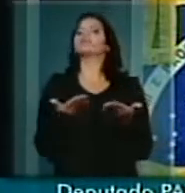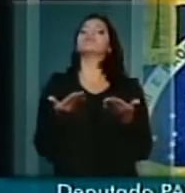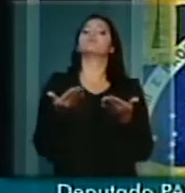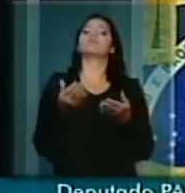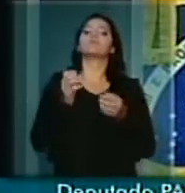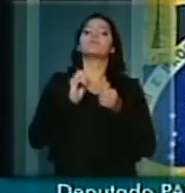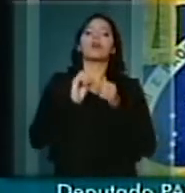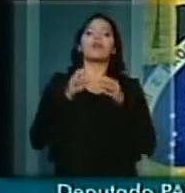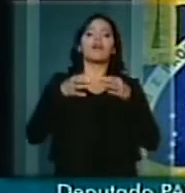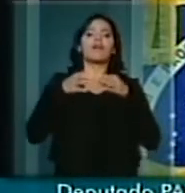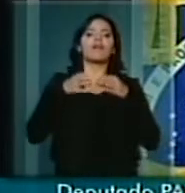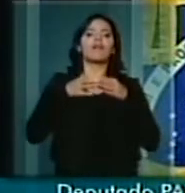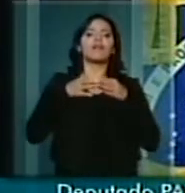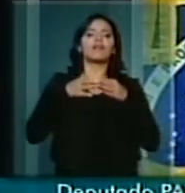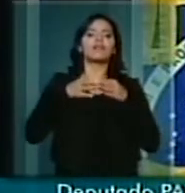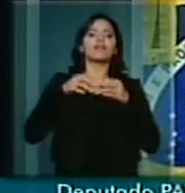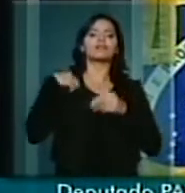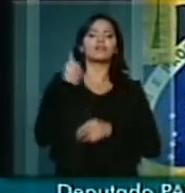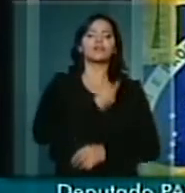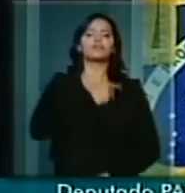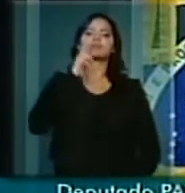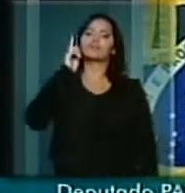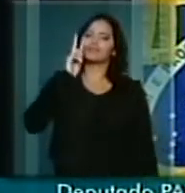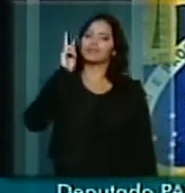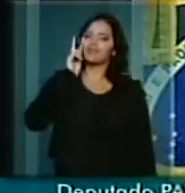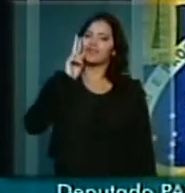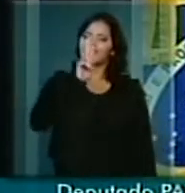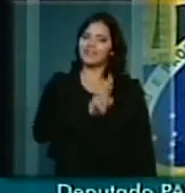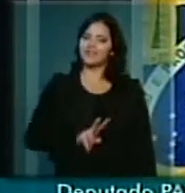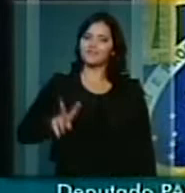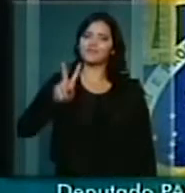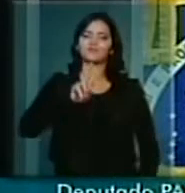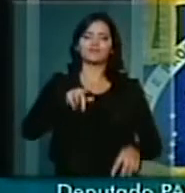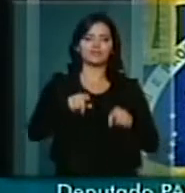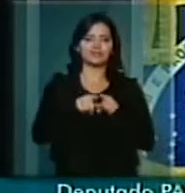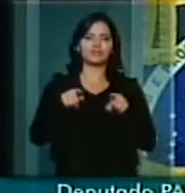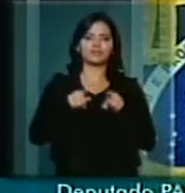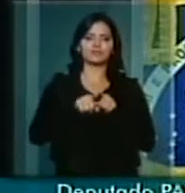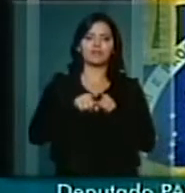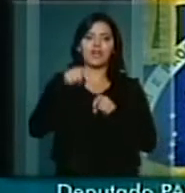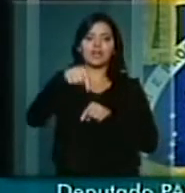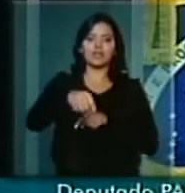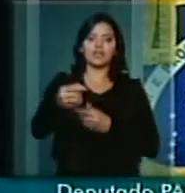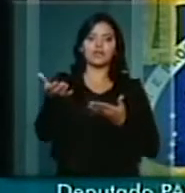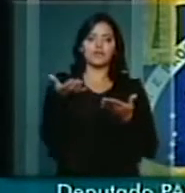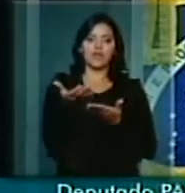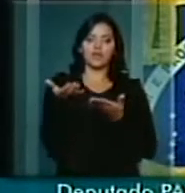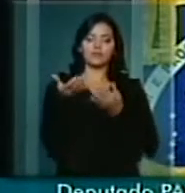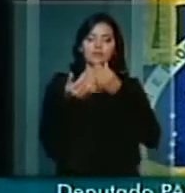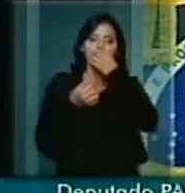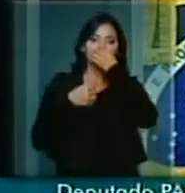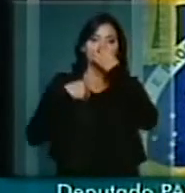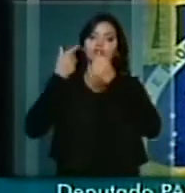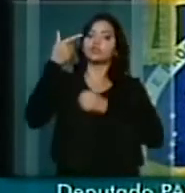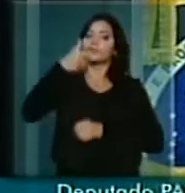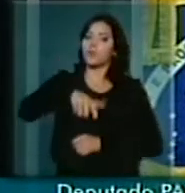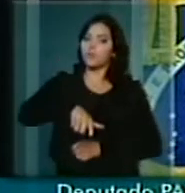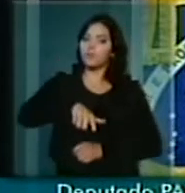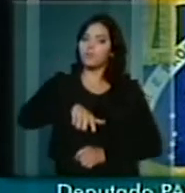faz parte da nossa história, da história da universidade, a quem eu quero aqui, mais uma